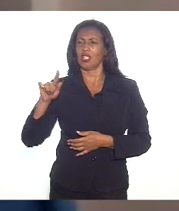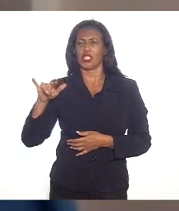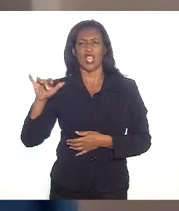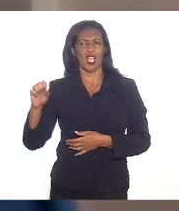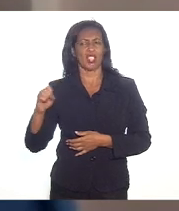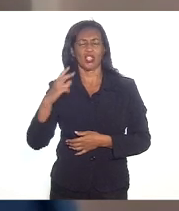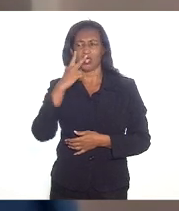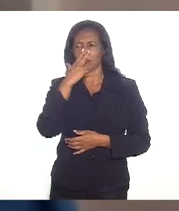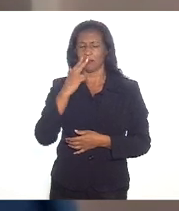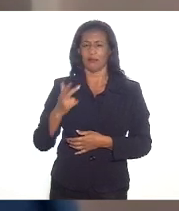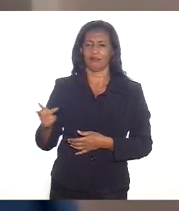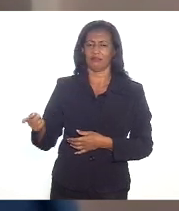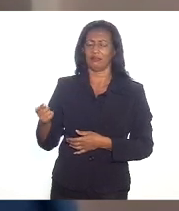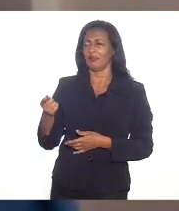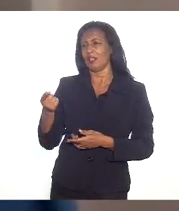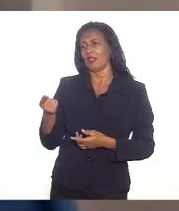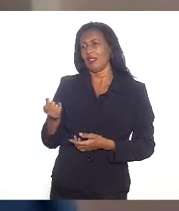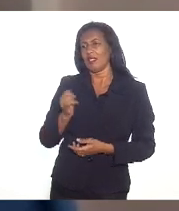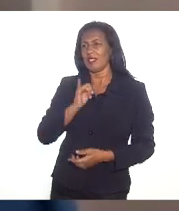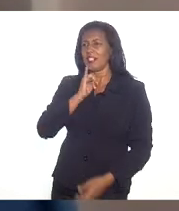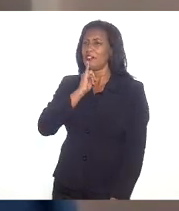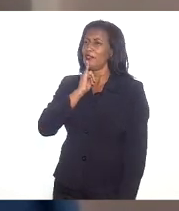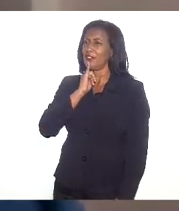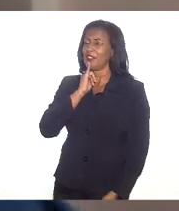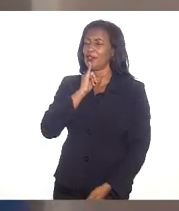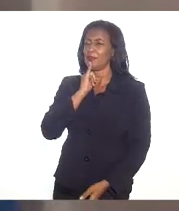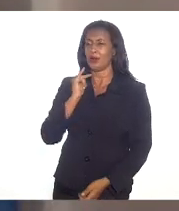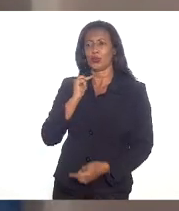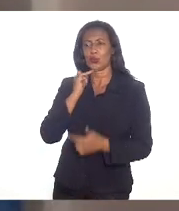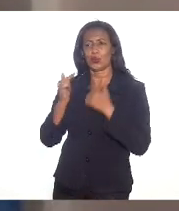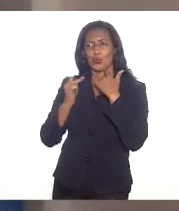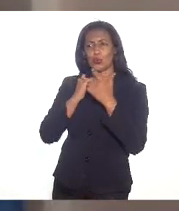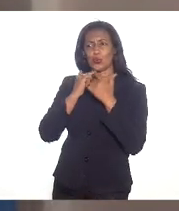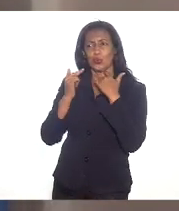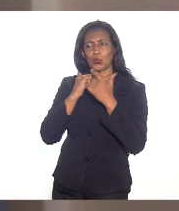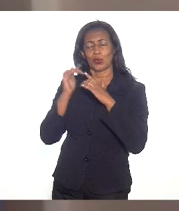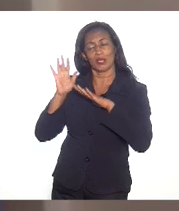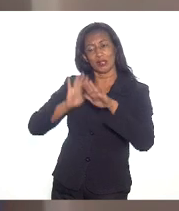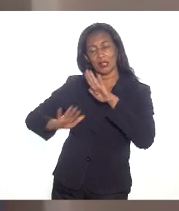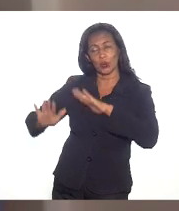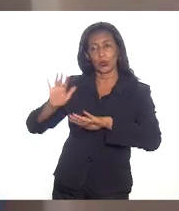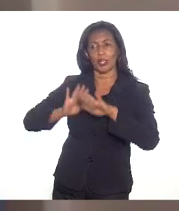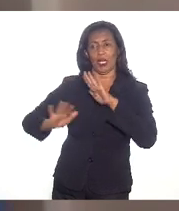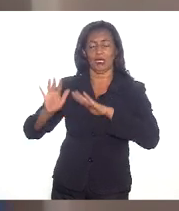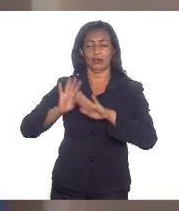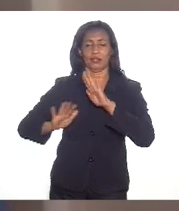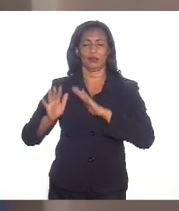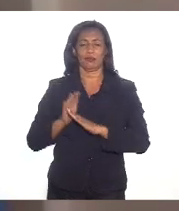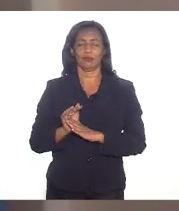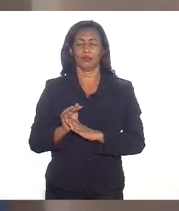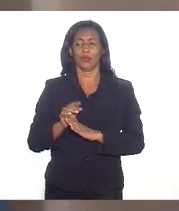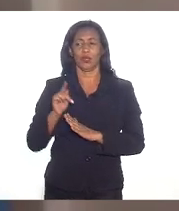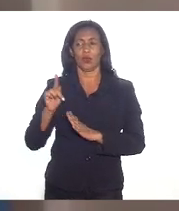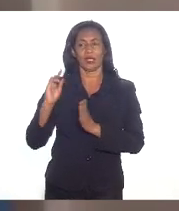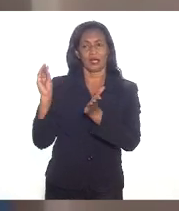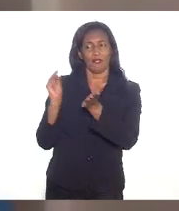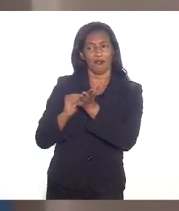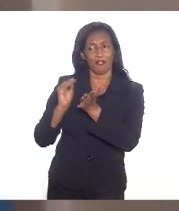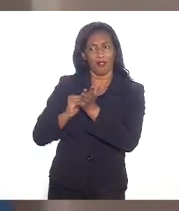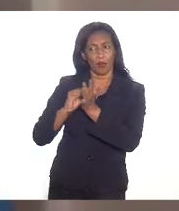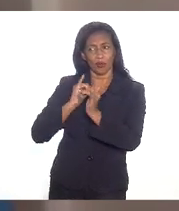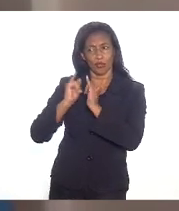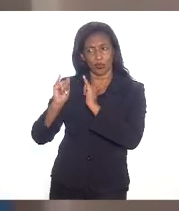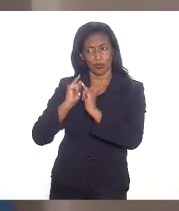divulgados estão, infelizmente, sobreestimados. Então, a gente vai ter que ter muito cuidado aí com essa ausência do censo,